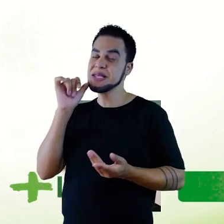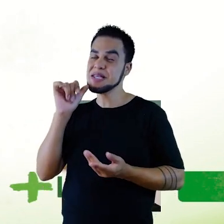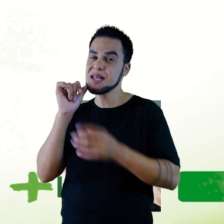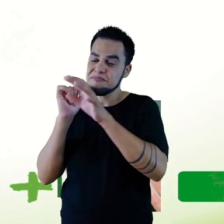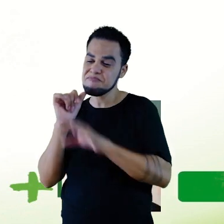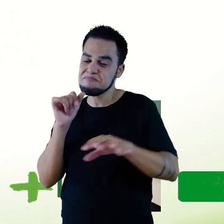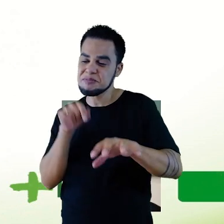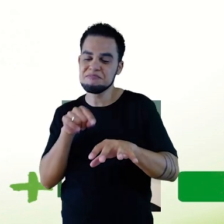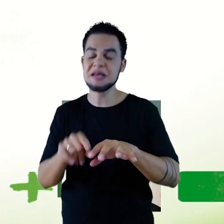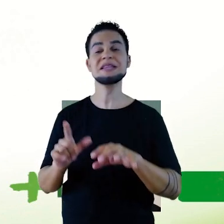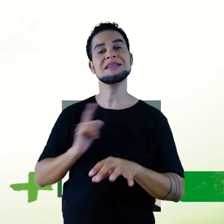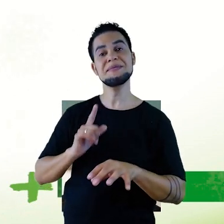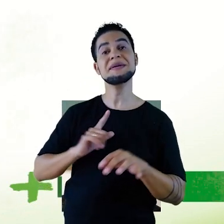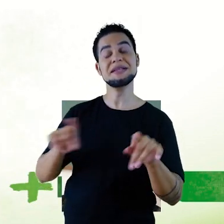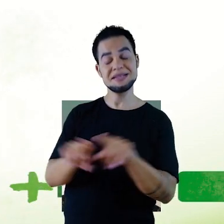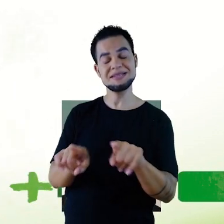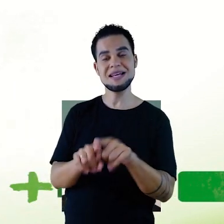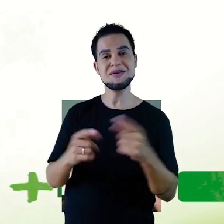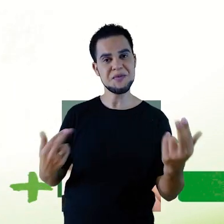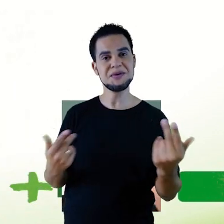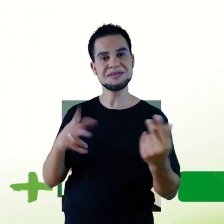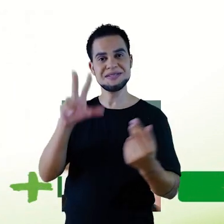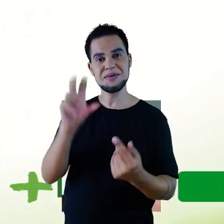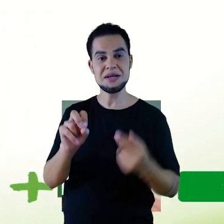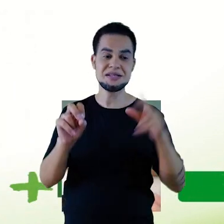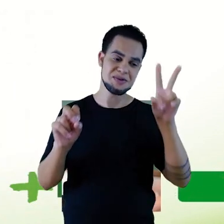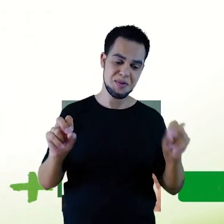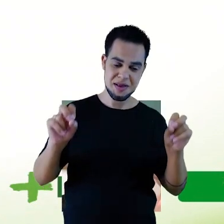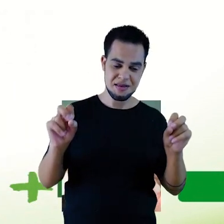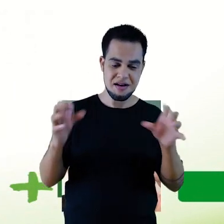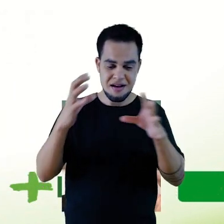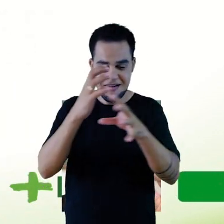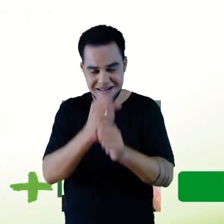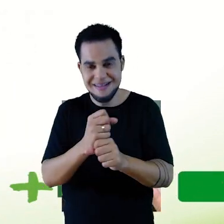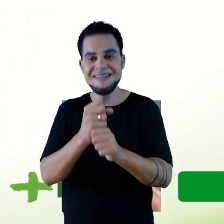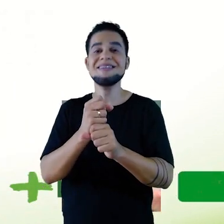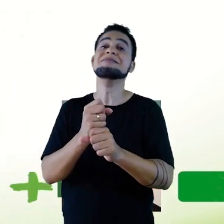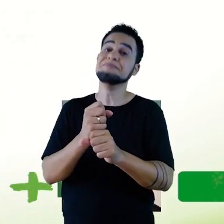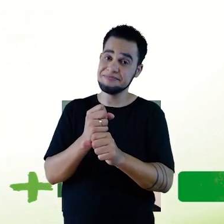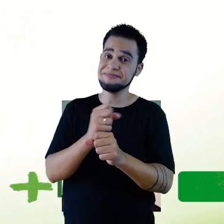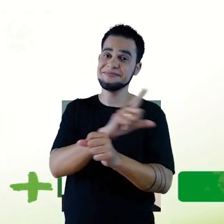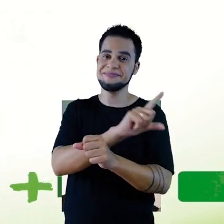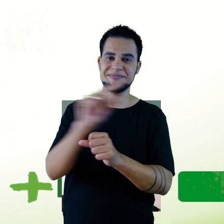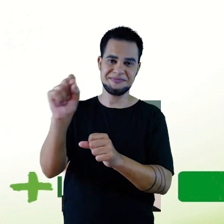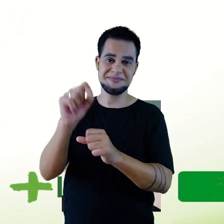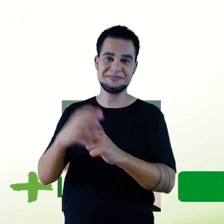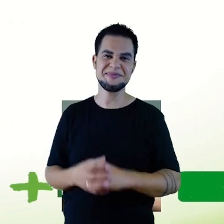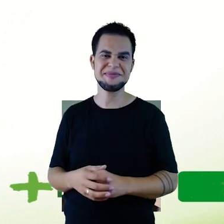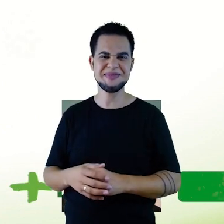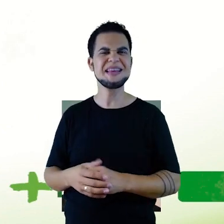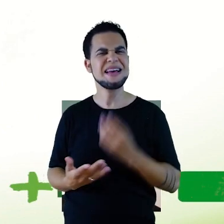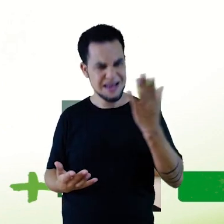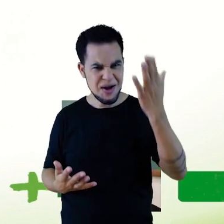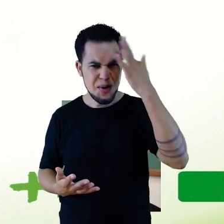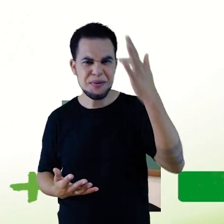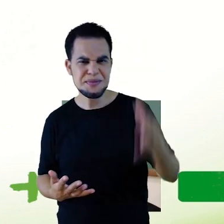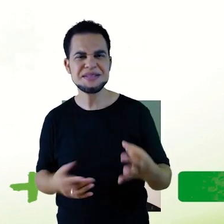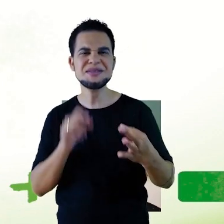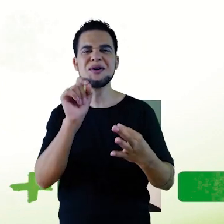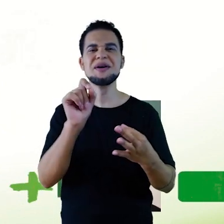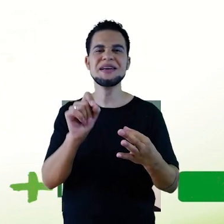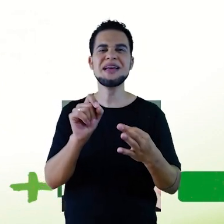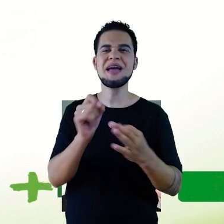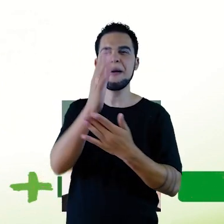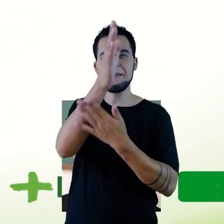lá embaixo? Também vai ter 50. 50 com 50 vai formar a sementinha 100. Entendeu o que a meiose